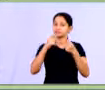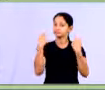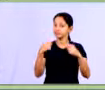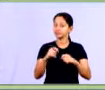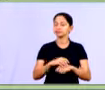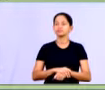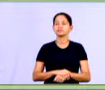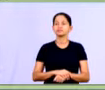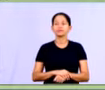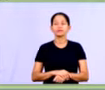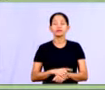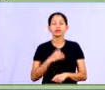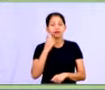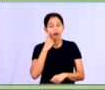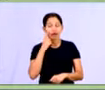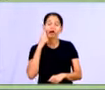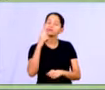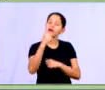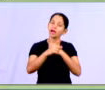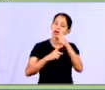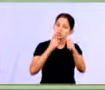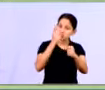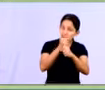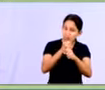A taxa vai ser apresentada ao ano.